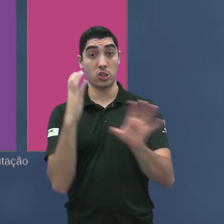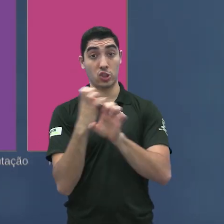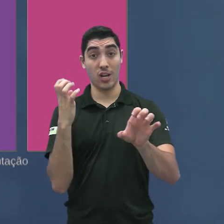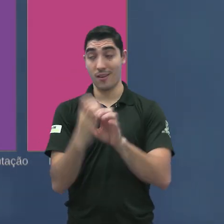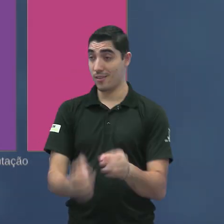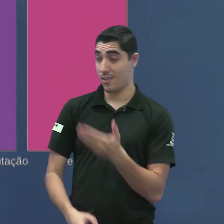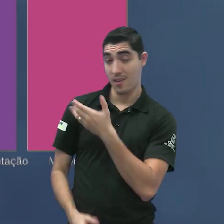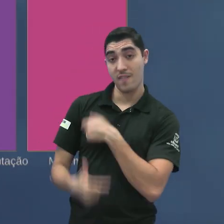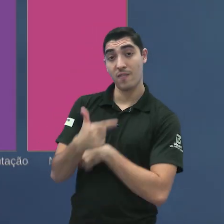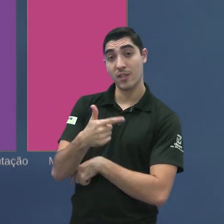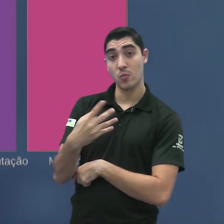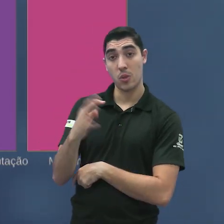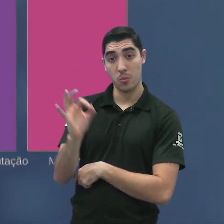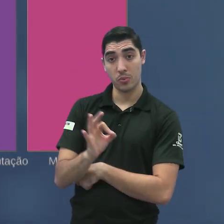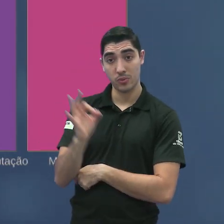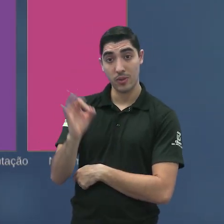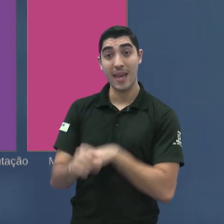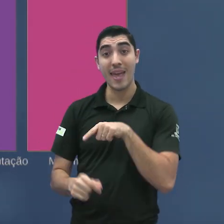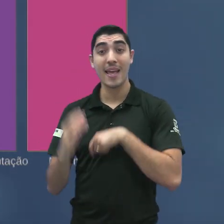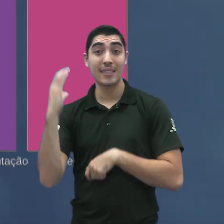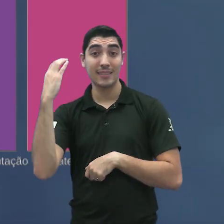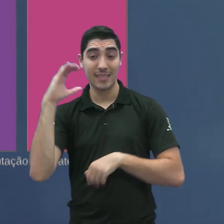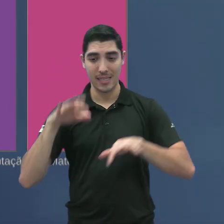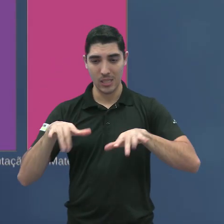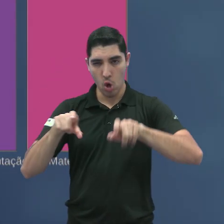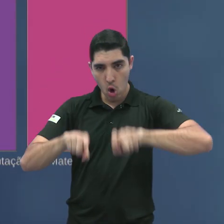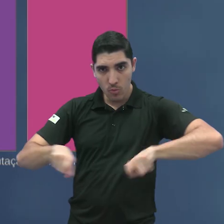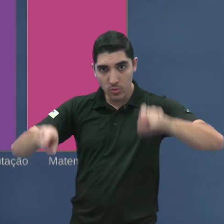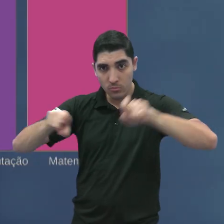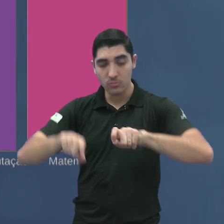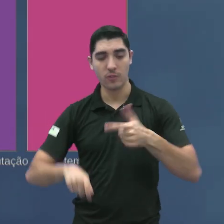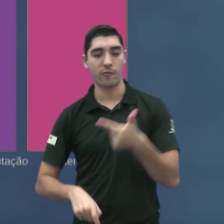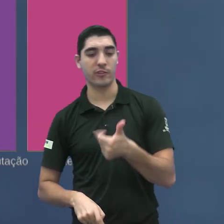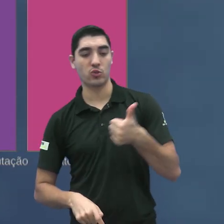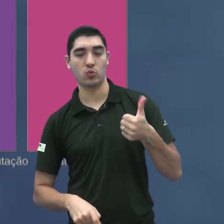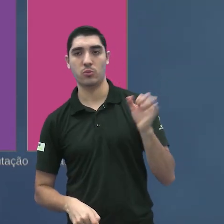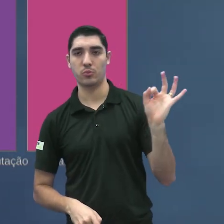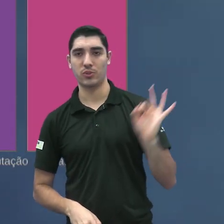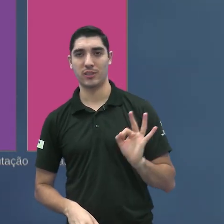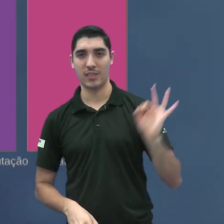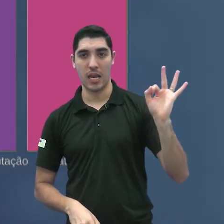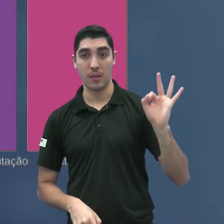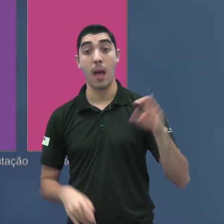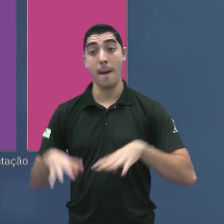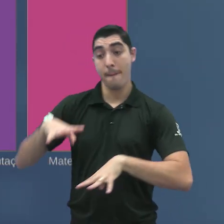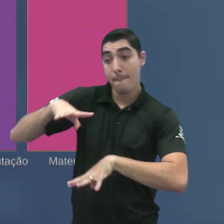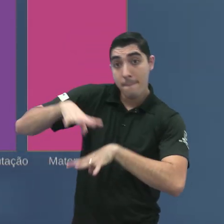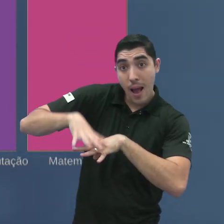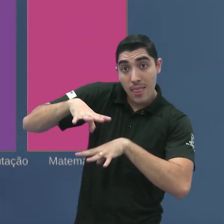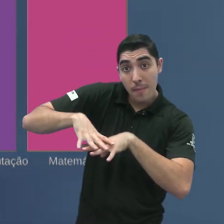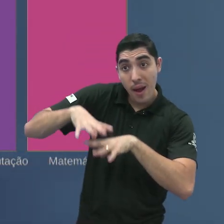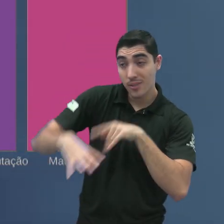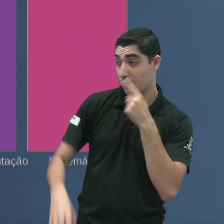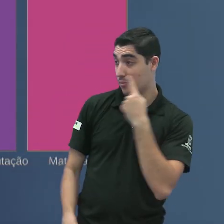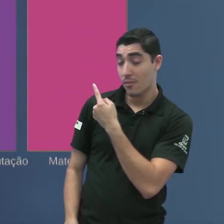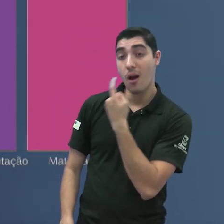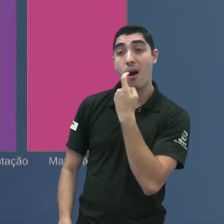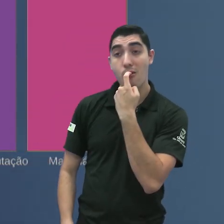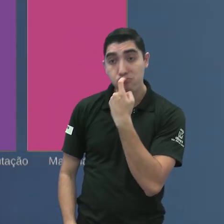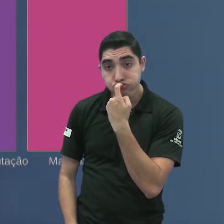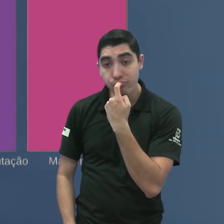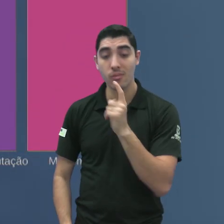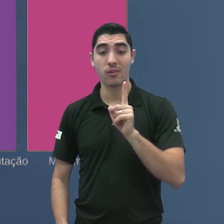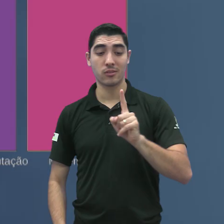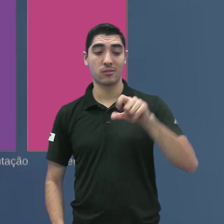com 24% e ciência da computação com 21%. E matemática,